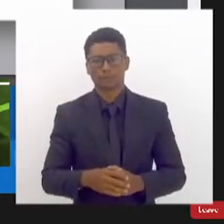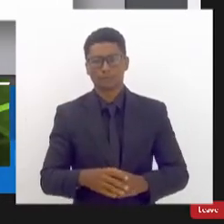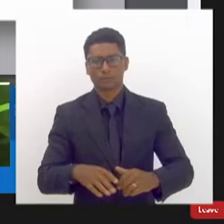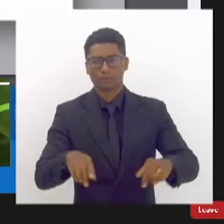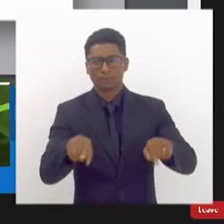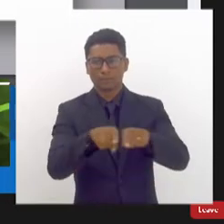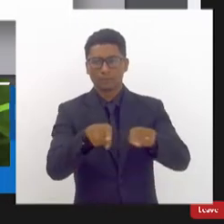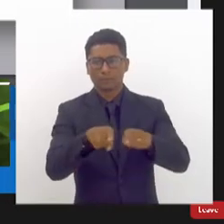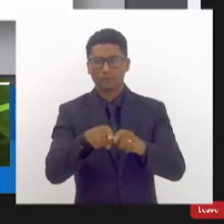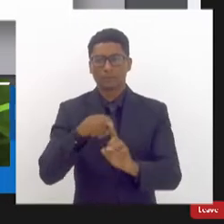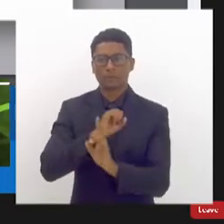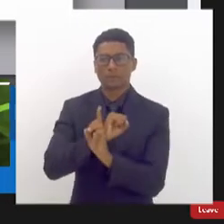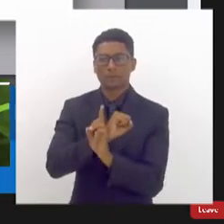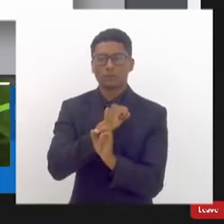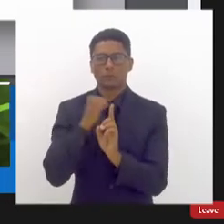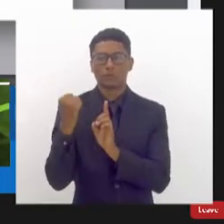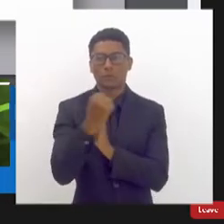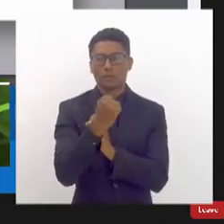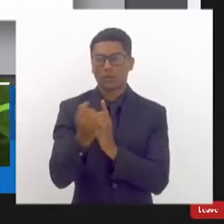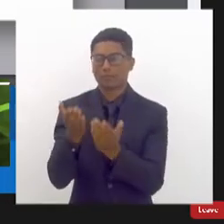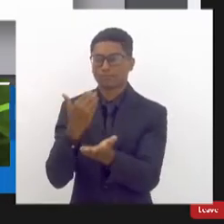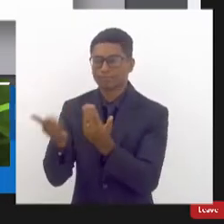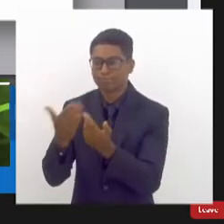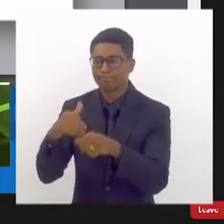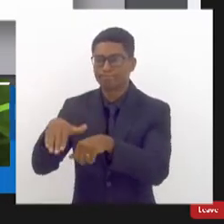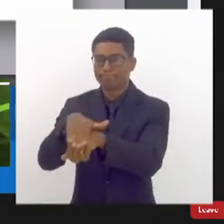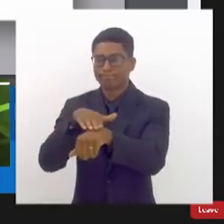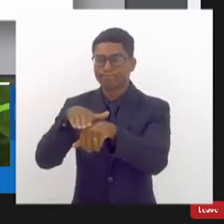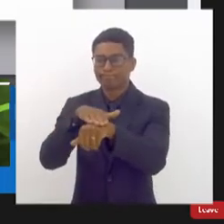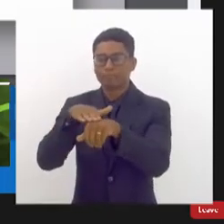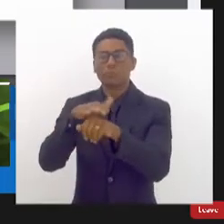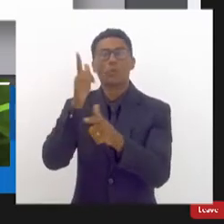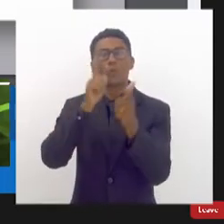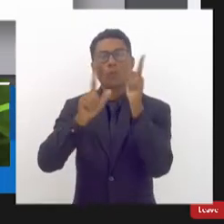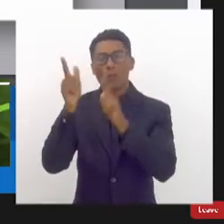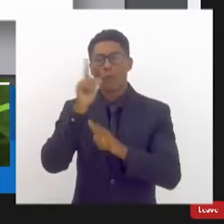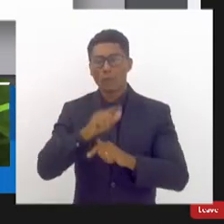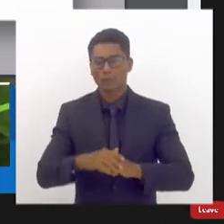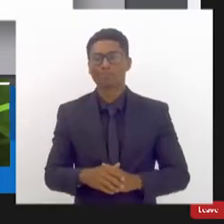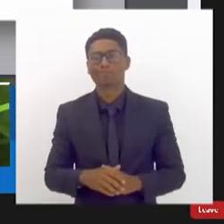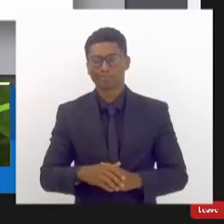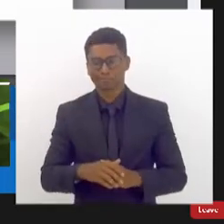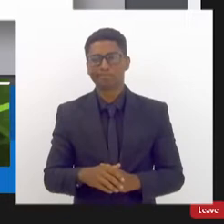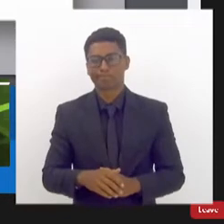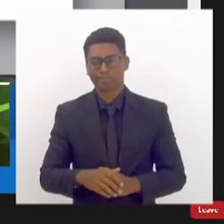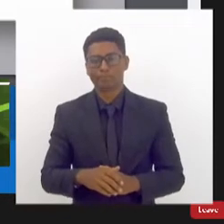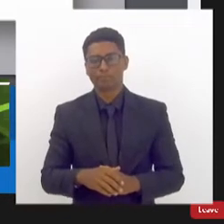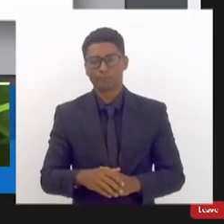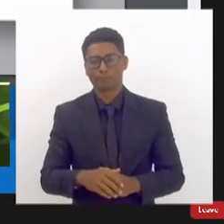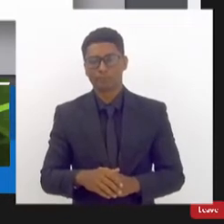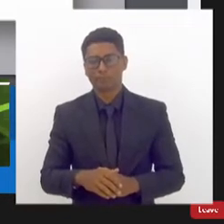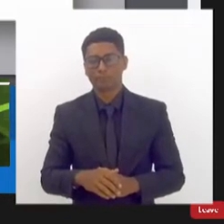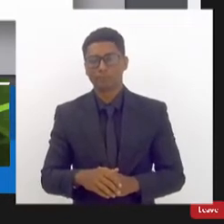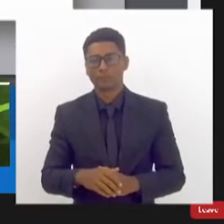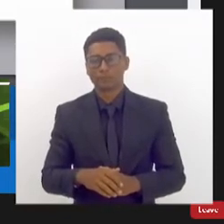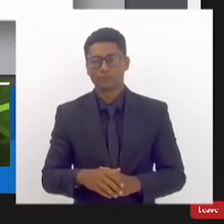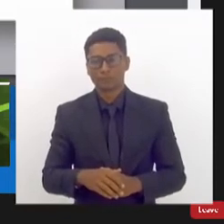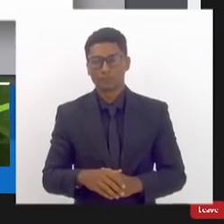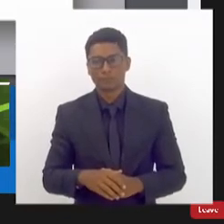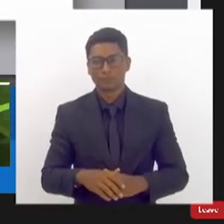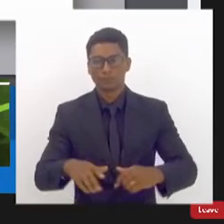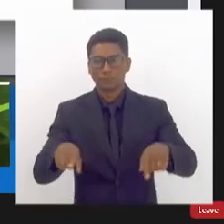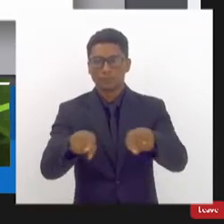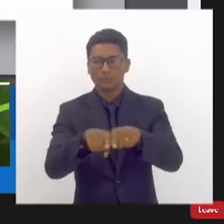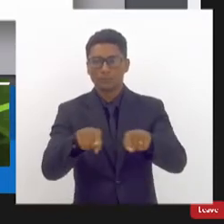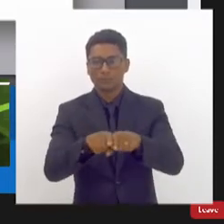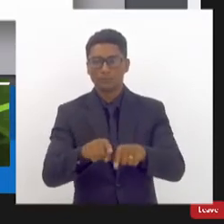O diálogo com a sociedade, a gente conseguiu implantar e fazer rodar, que é o mais importante, o Fale Conosco. O banco